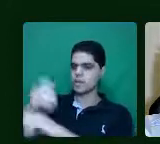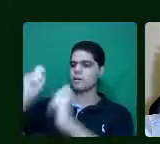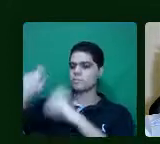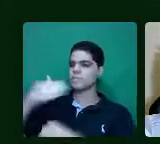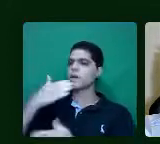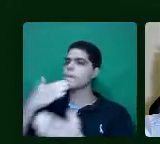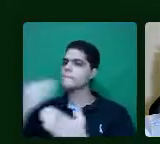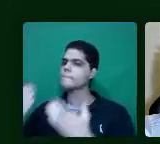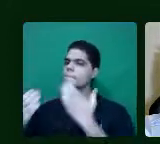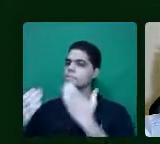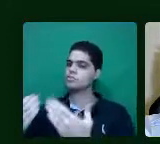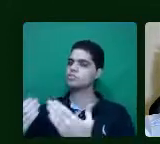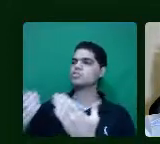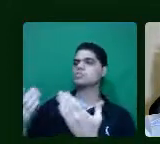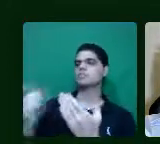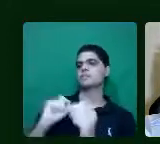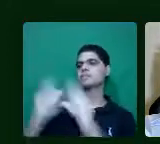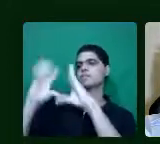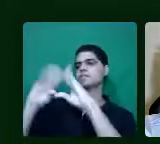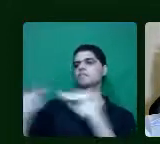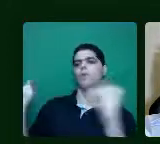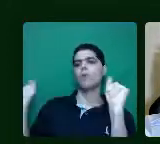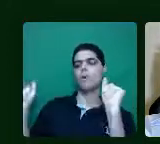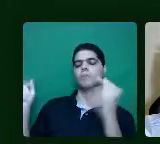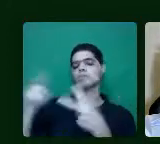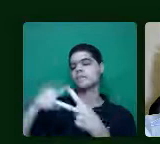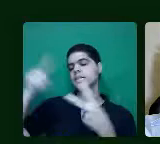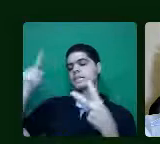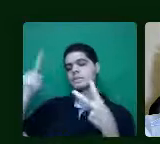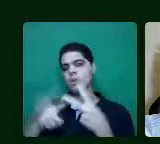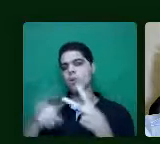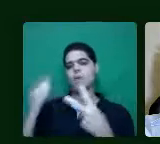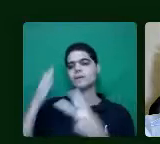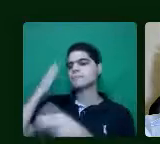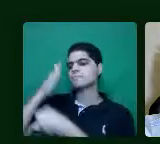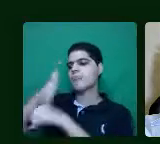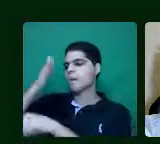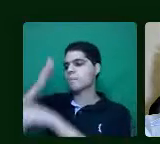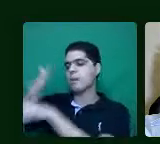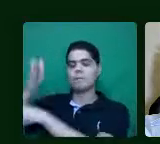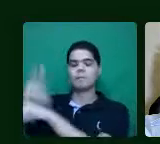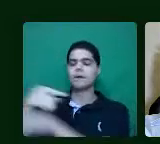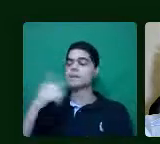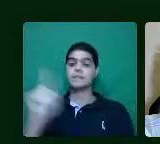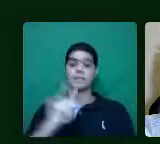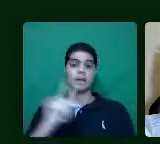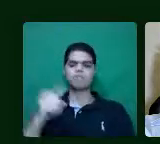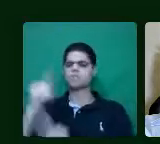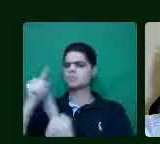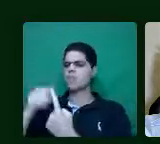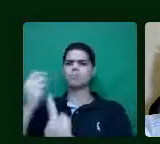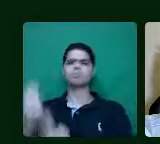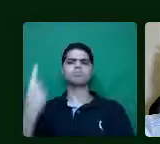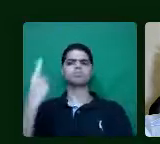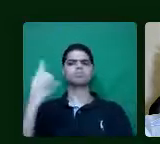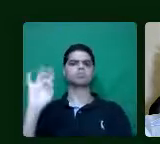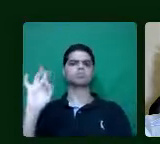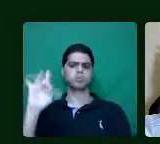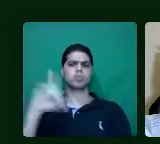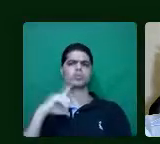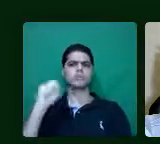já desaparece, então não corre risco de dois mentores responder a mesma pergunta. Então, tudo isso vai ficar mais claro quando vocês entrarem